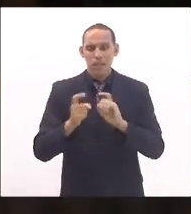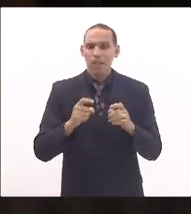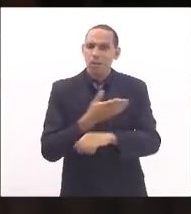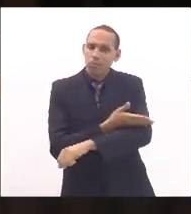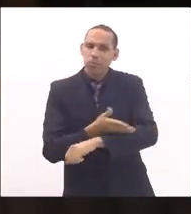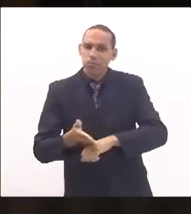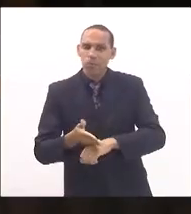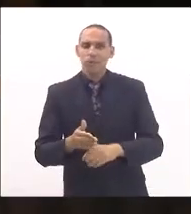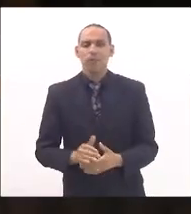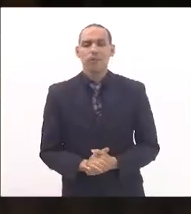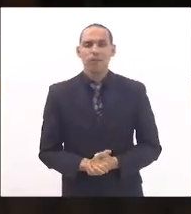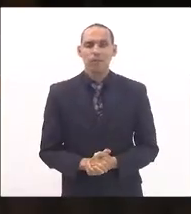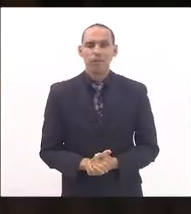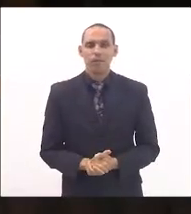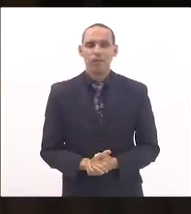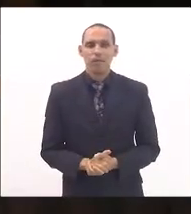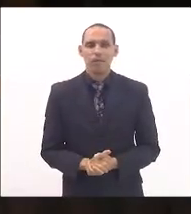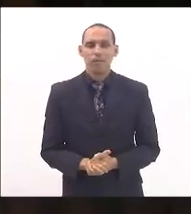dia.